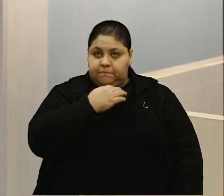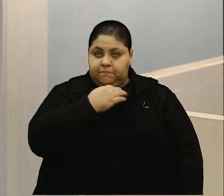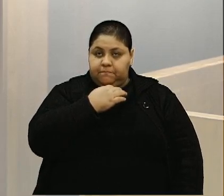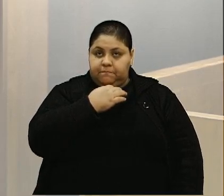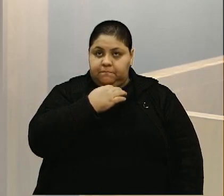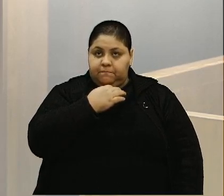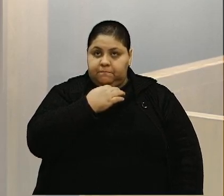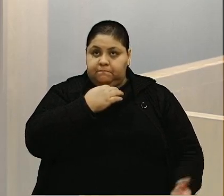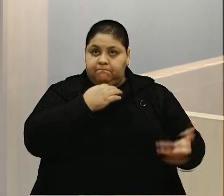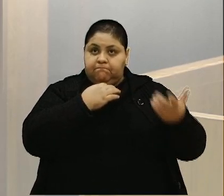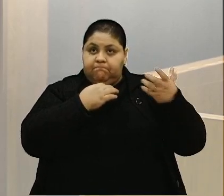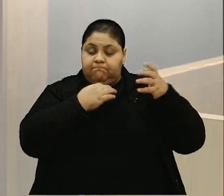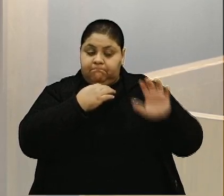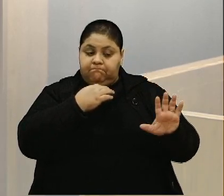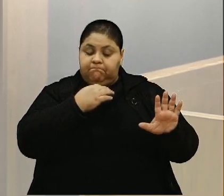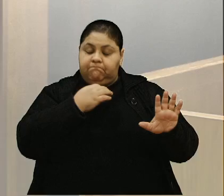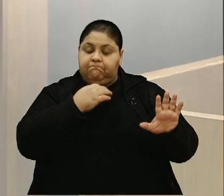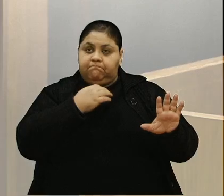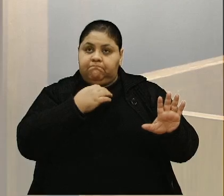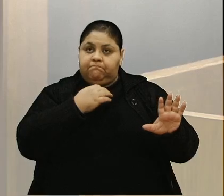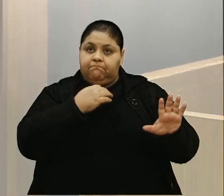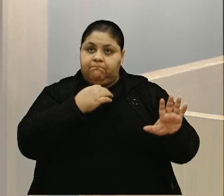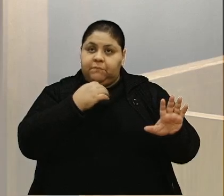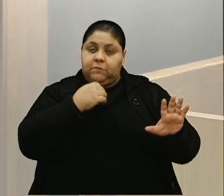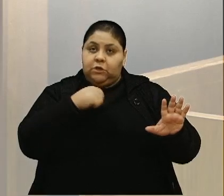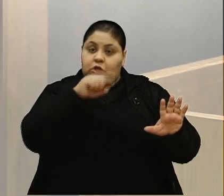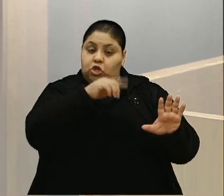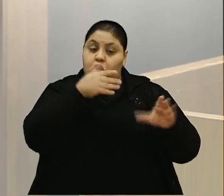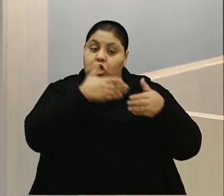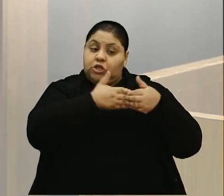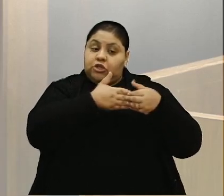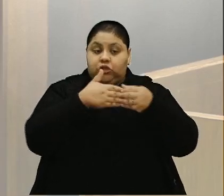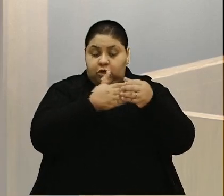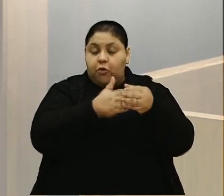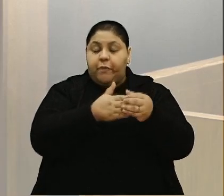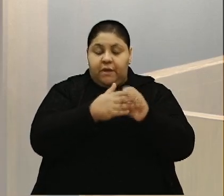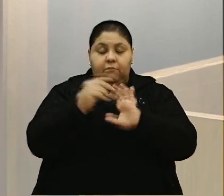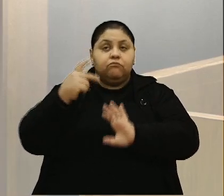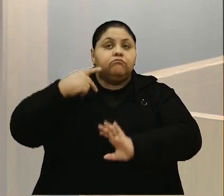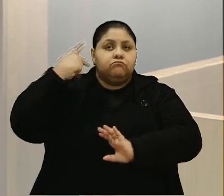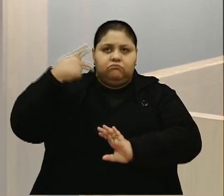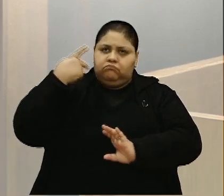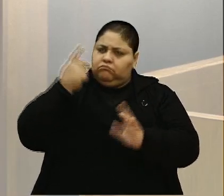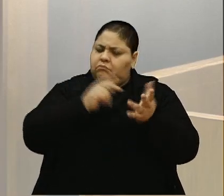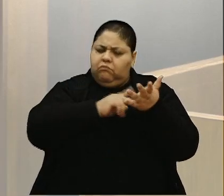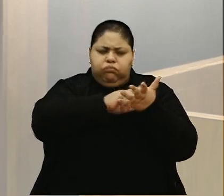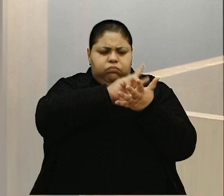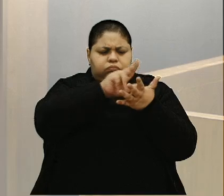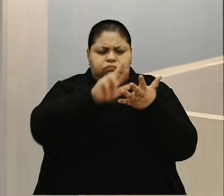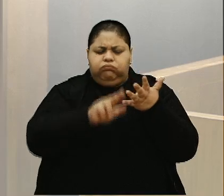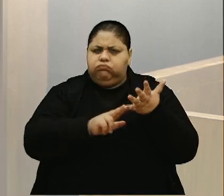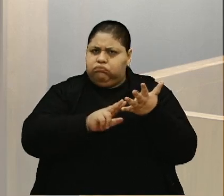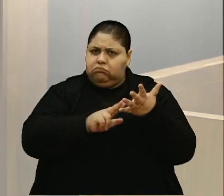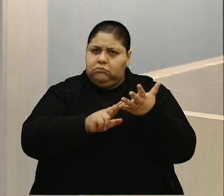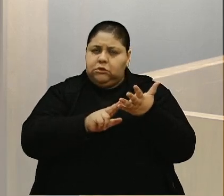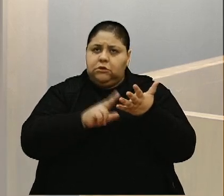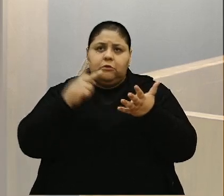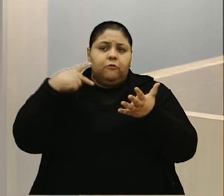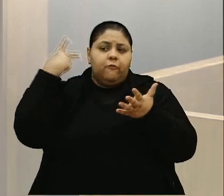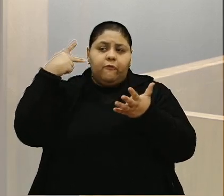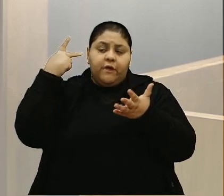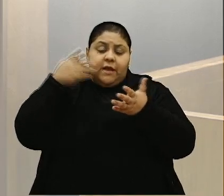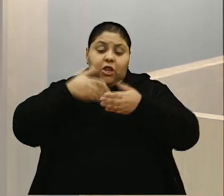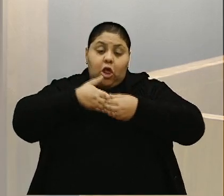Sul, nós acompanhamos, nós vereadores, diversos vereadores,